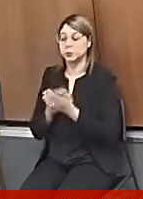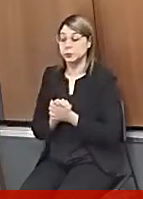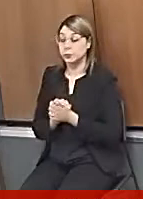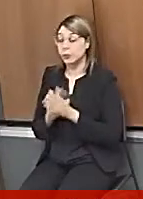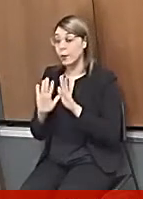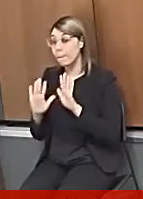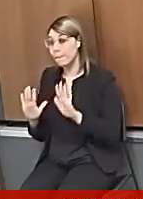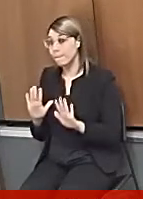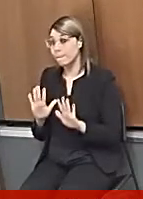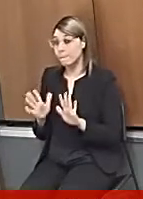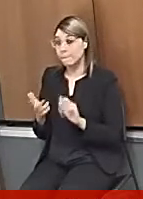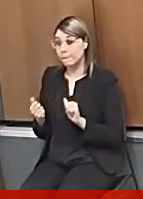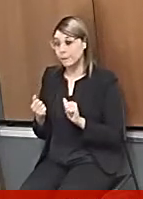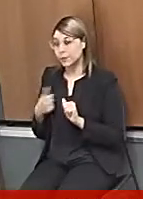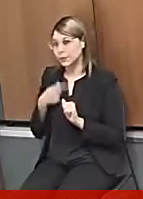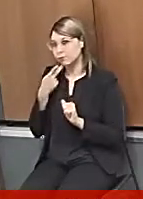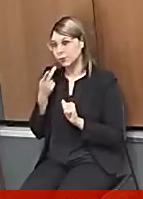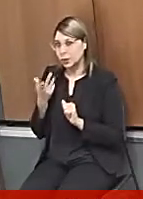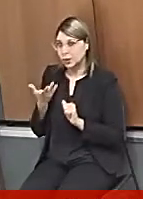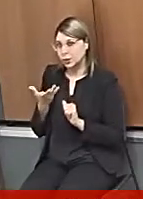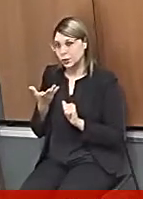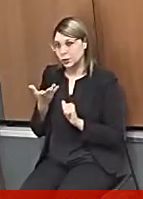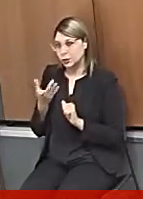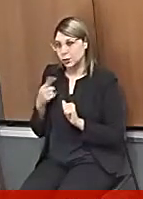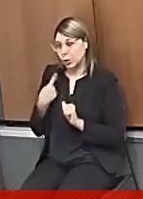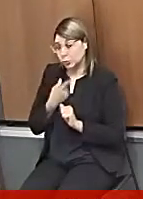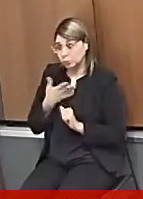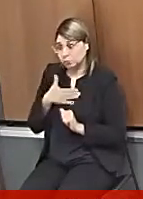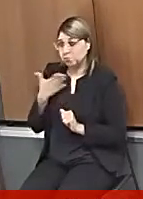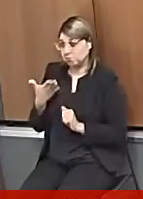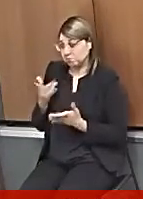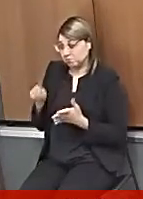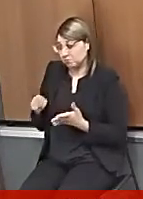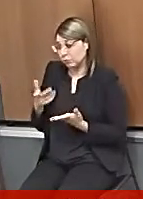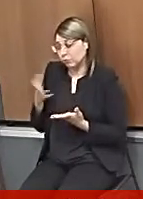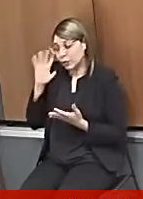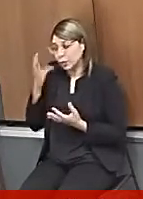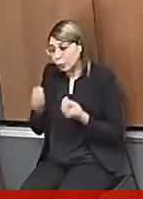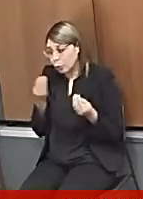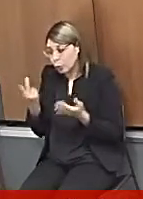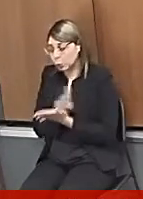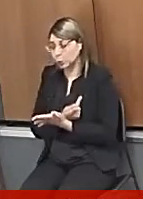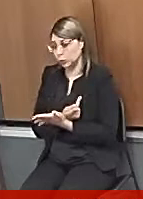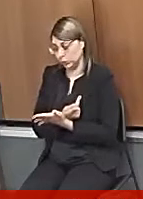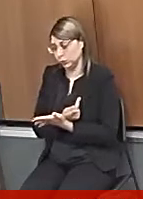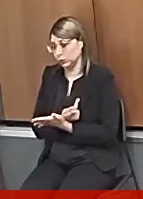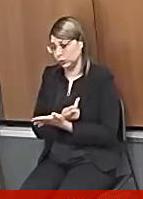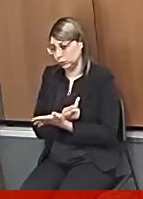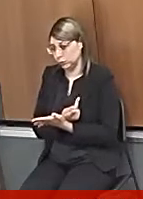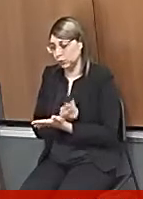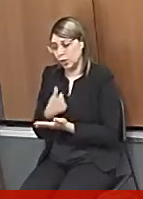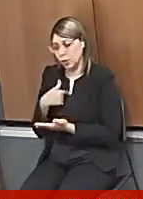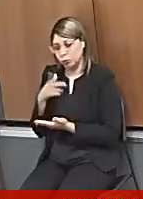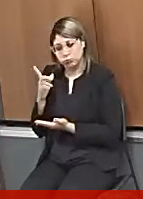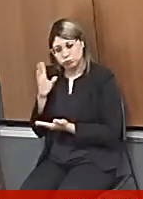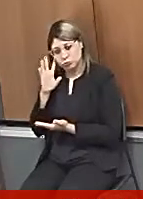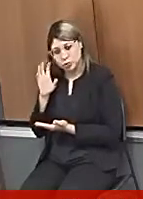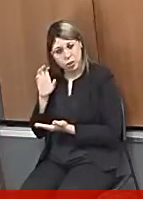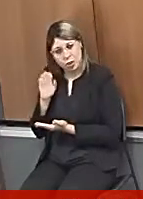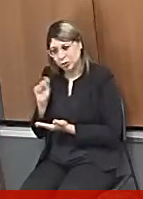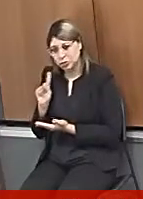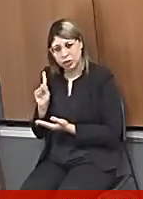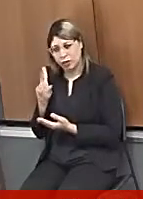da até meu diria que nos surpreendeu um pouco a decisão da forma como ela veio é não esperar nenhum